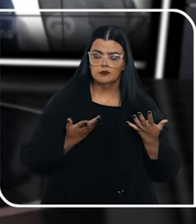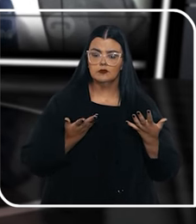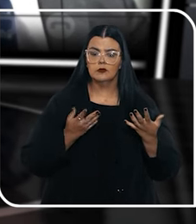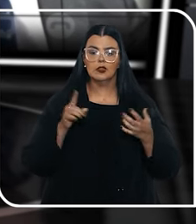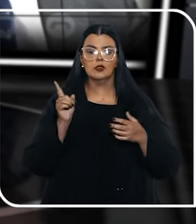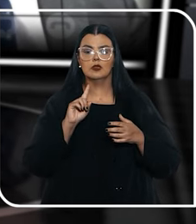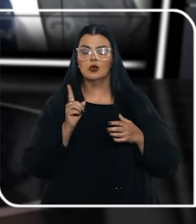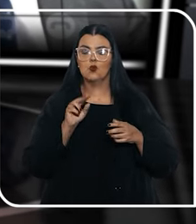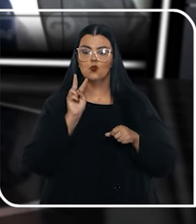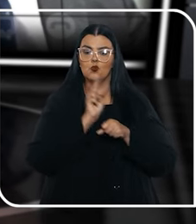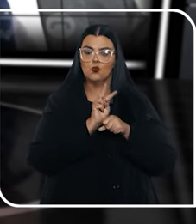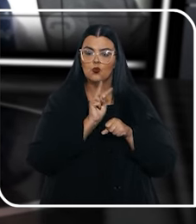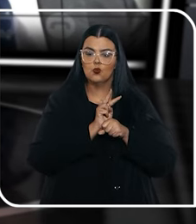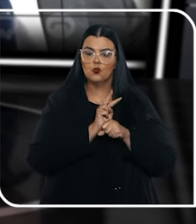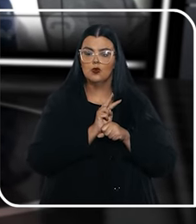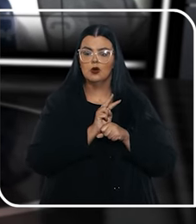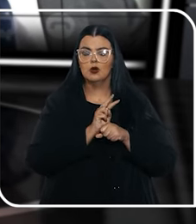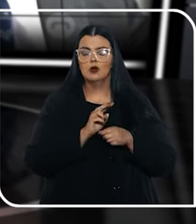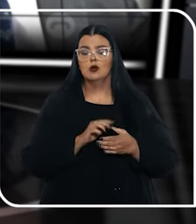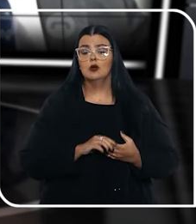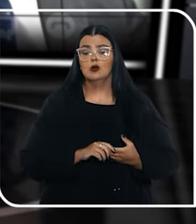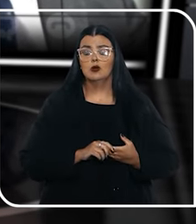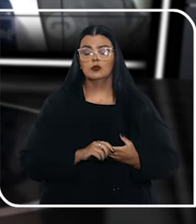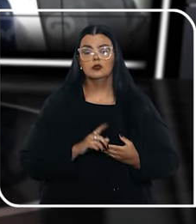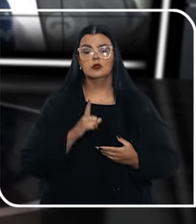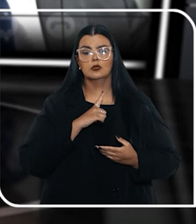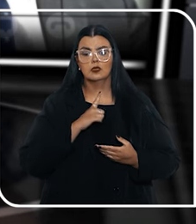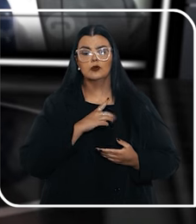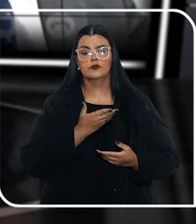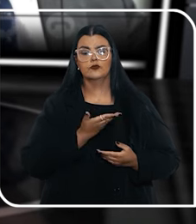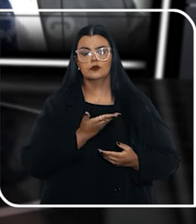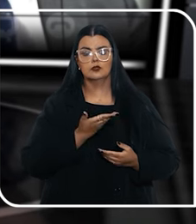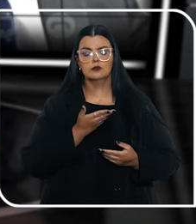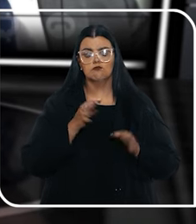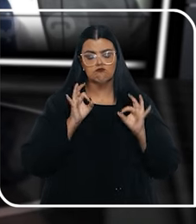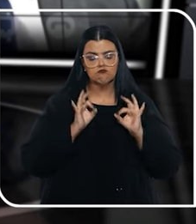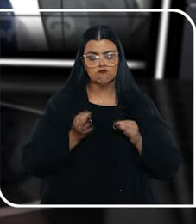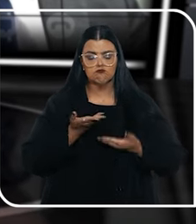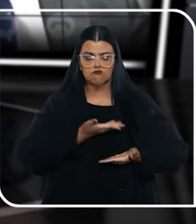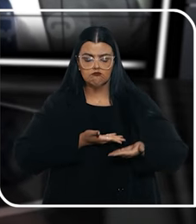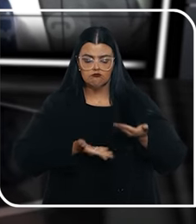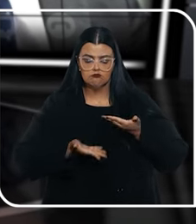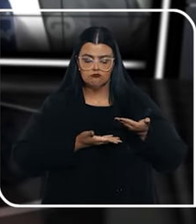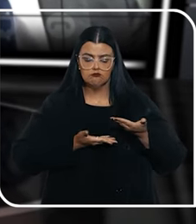questões que não envolviam litigiosidade, enfim, quando era amigável, né?